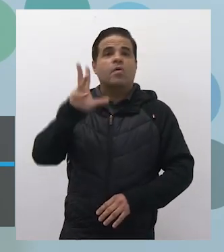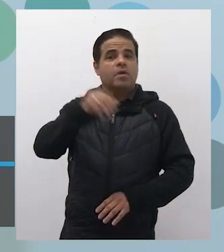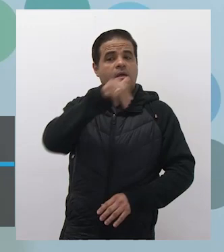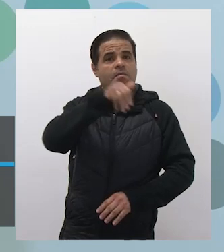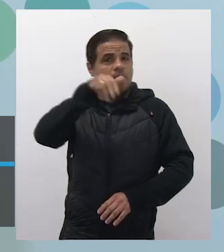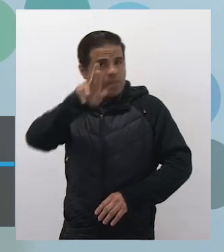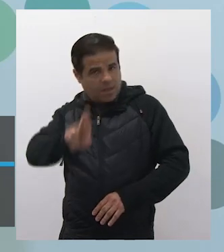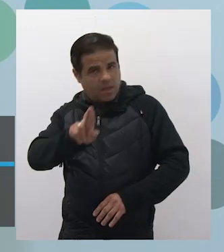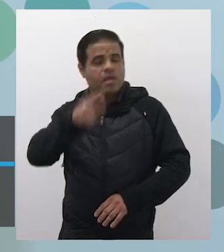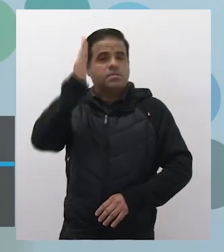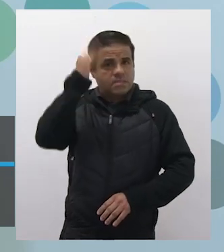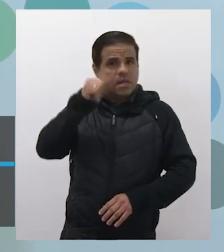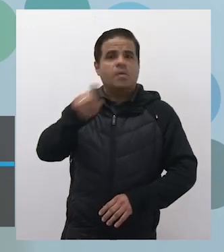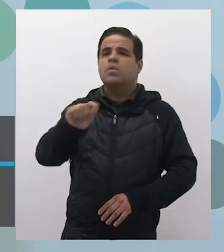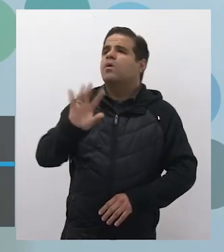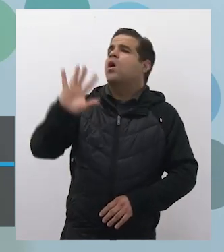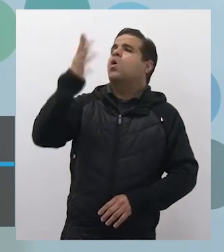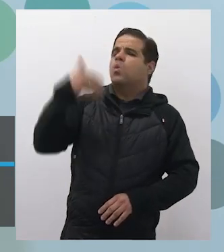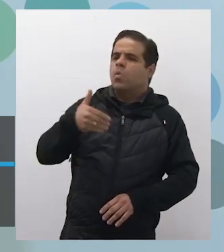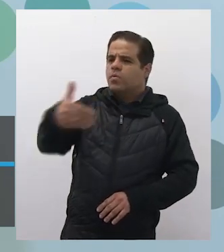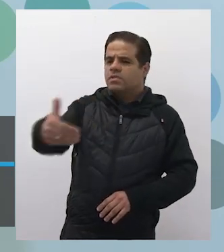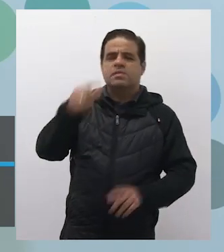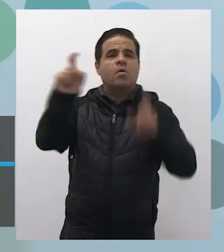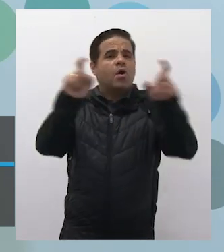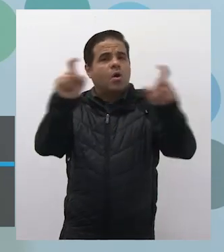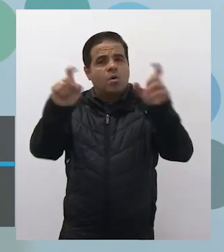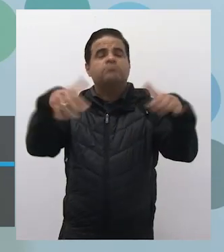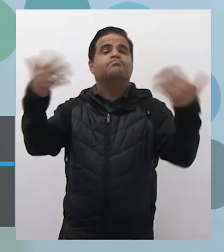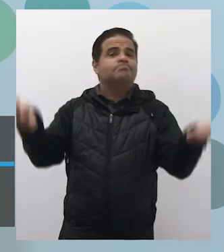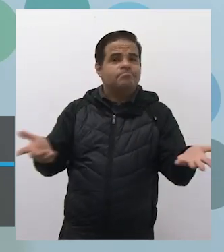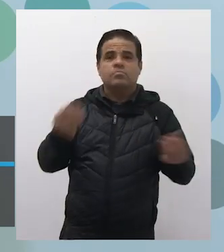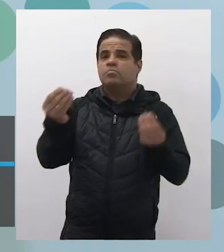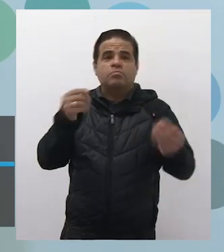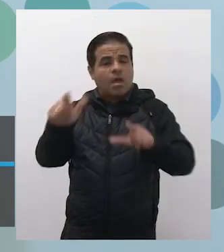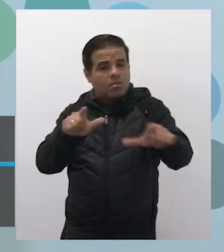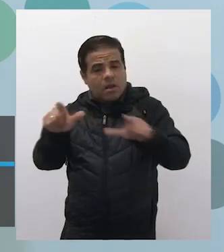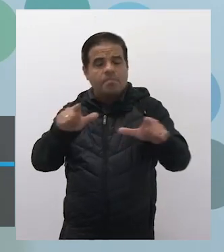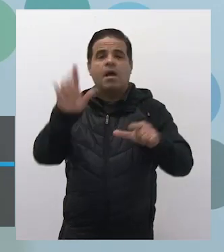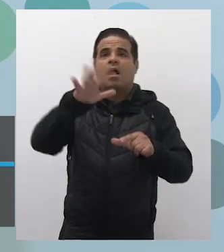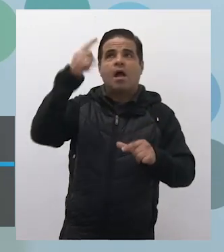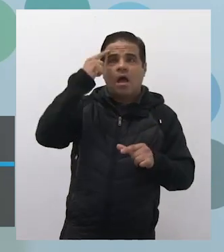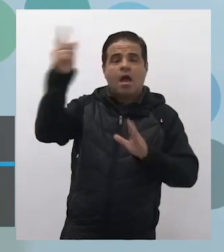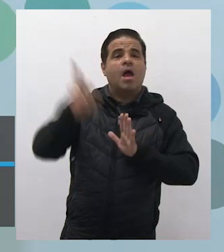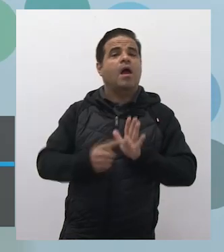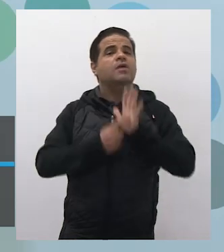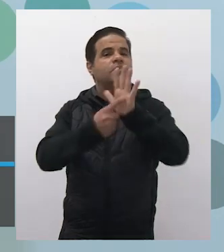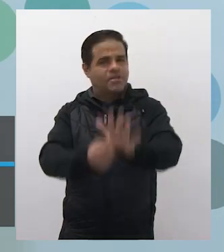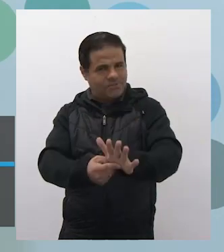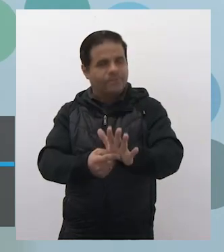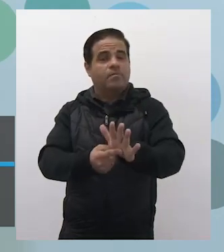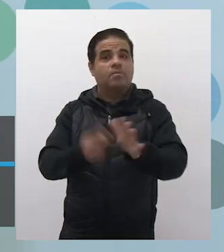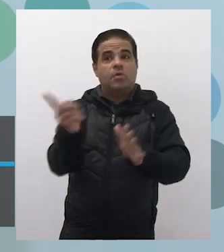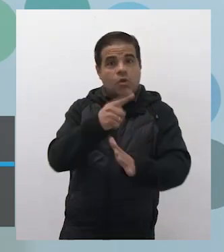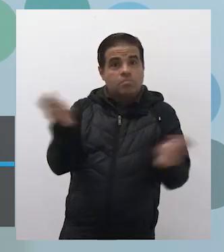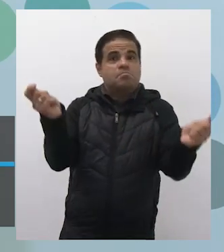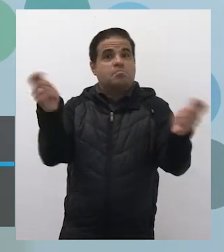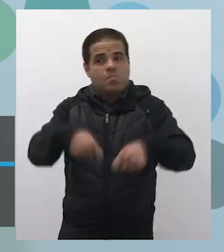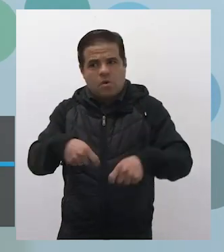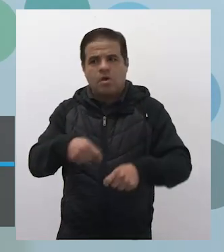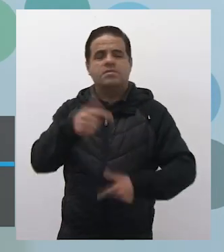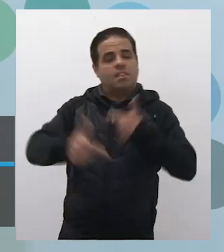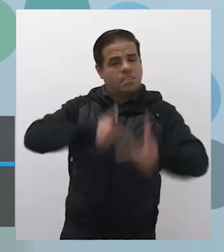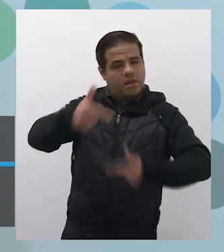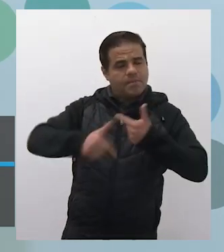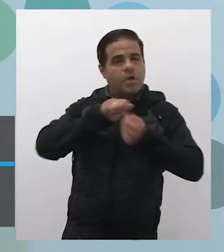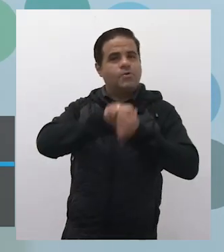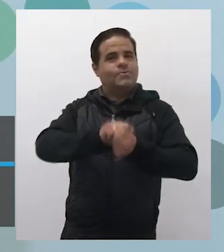MMR, conheçam o que aconteceu nessas reuniões, como que está funcionando, quais são esses indicativos, para que a gente consiga fazer esse